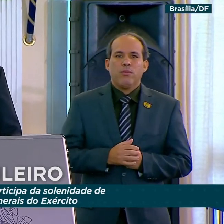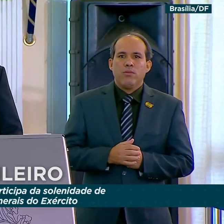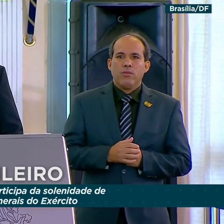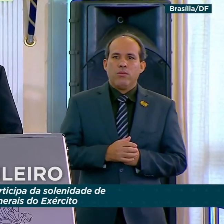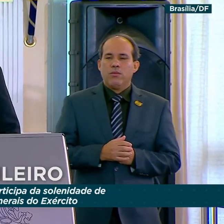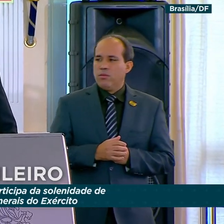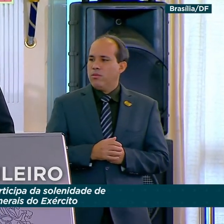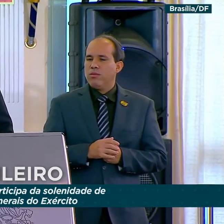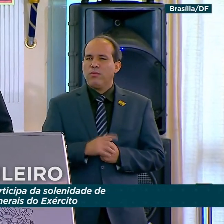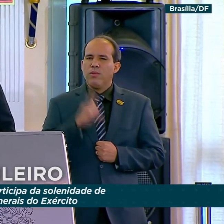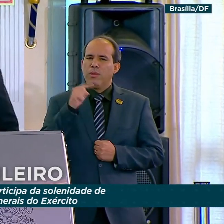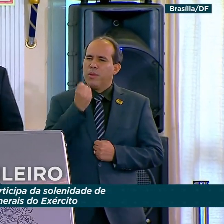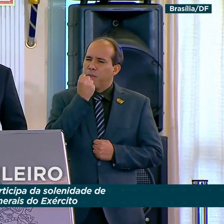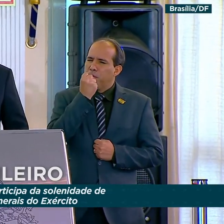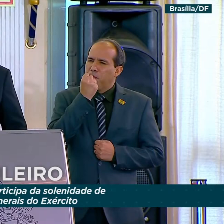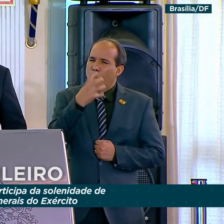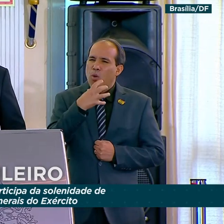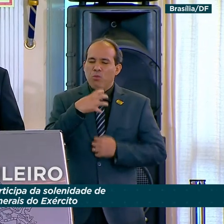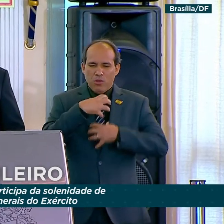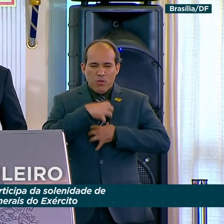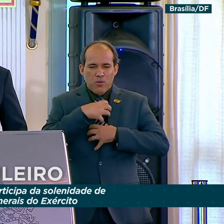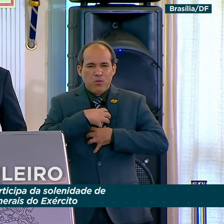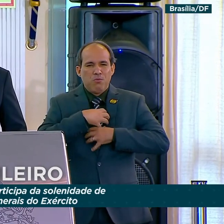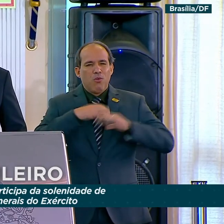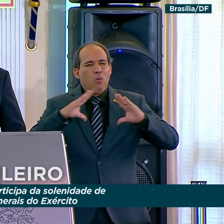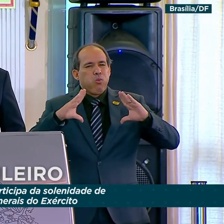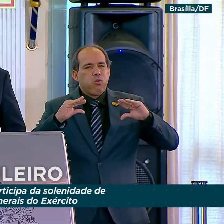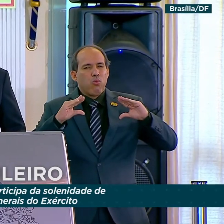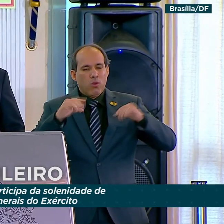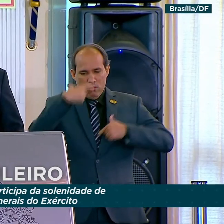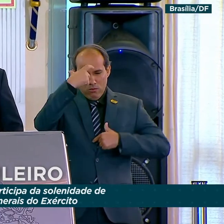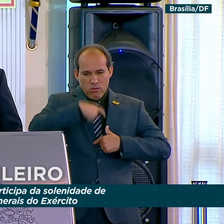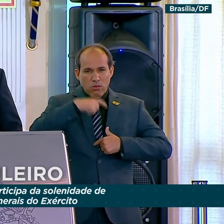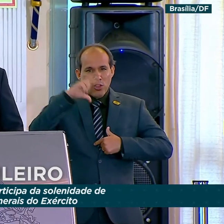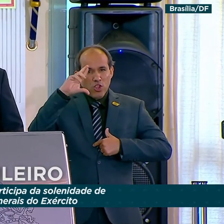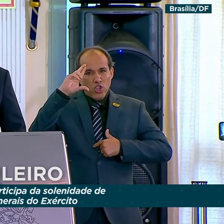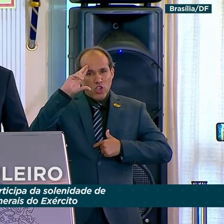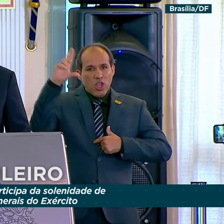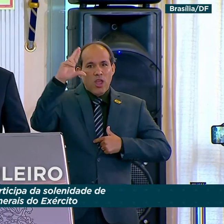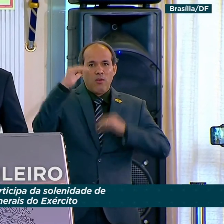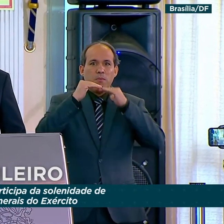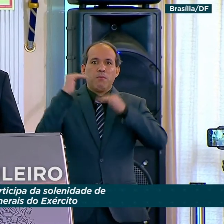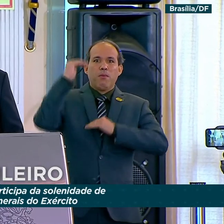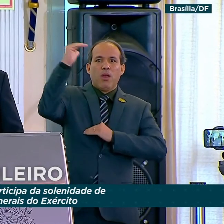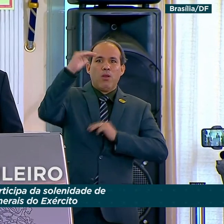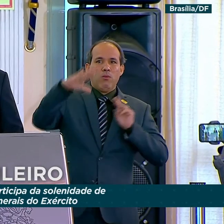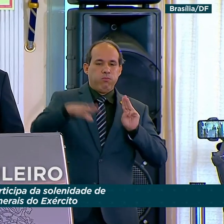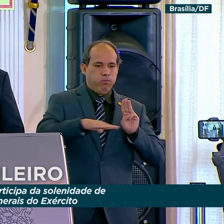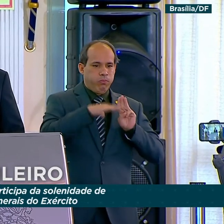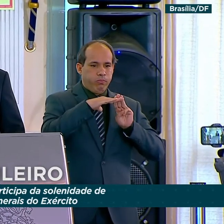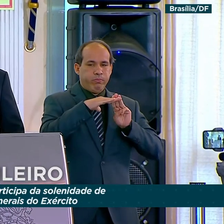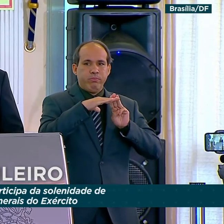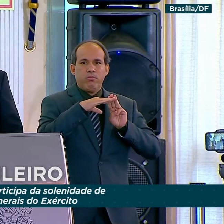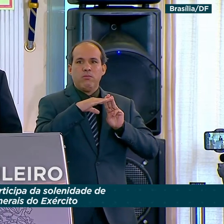é muito bom e confortável ser um chefe Supremo das Forças Armadas